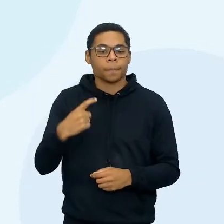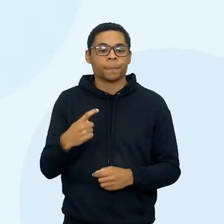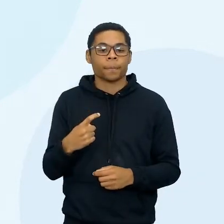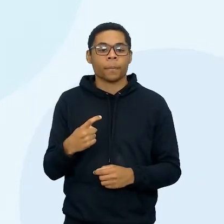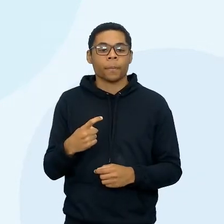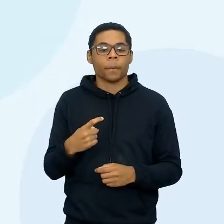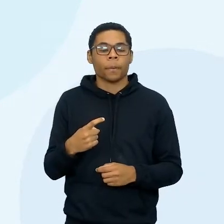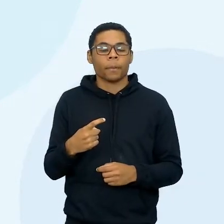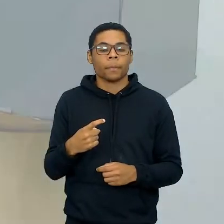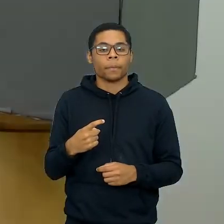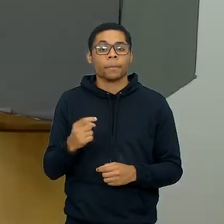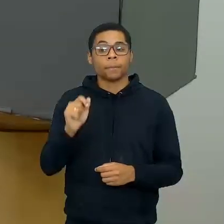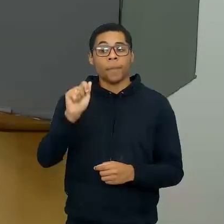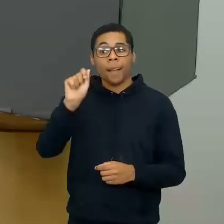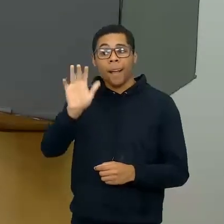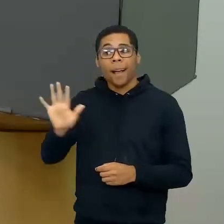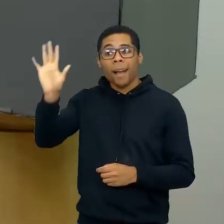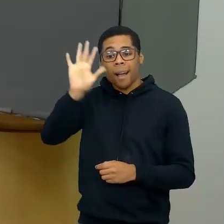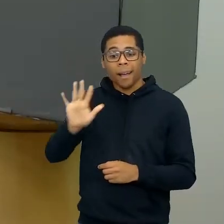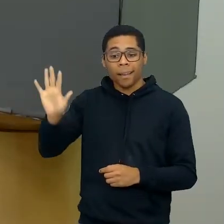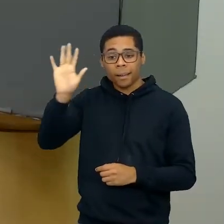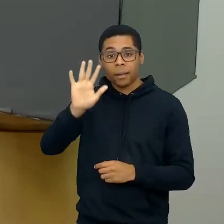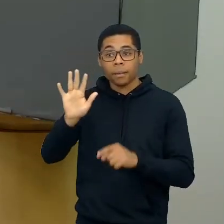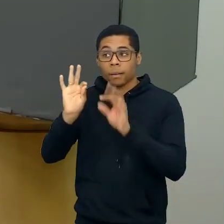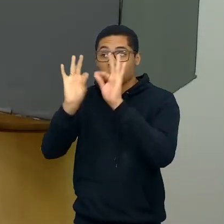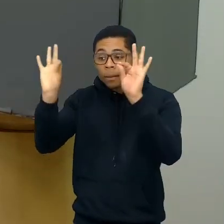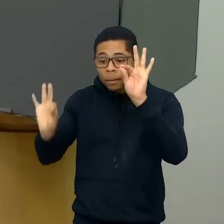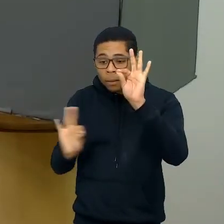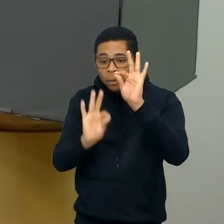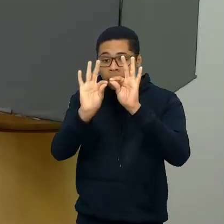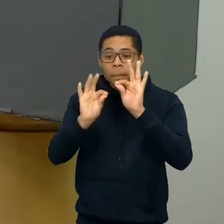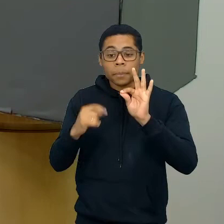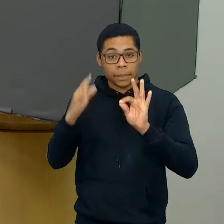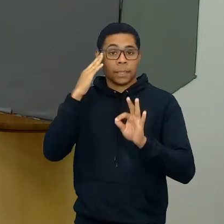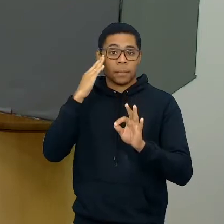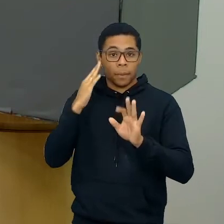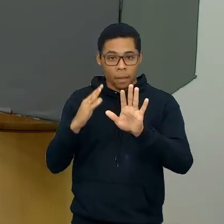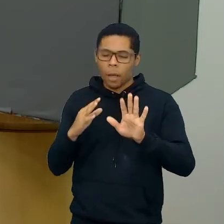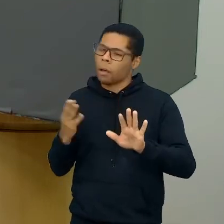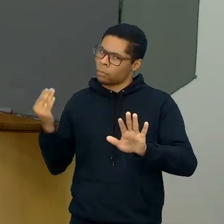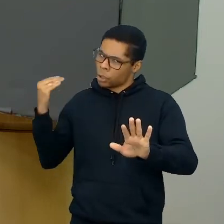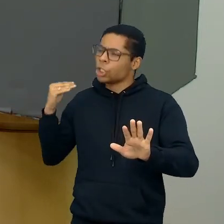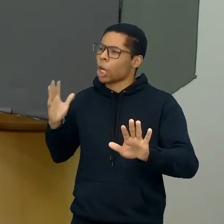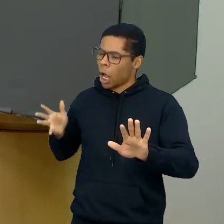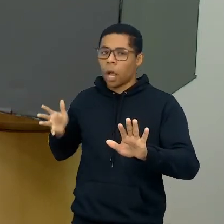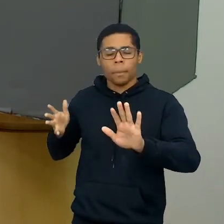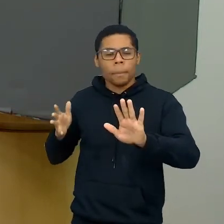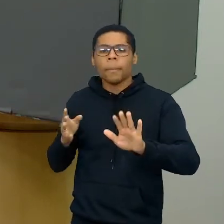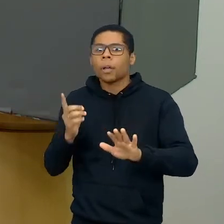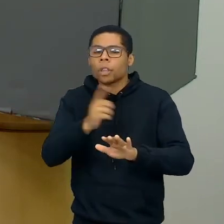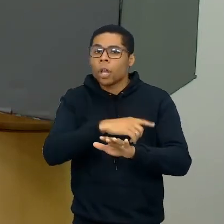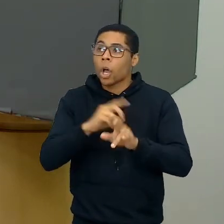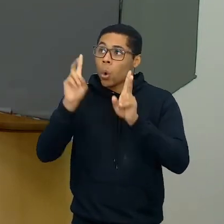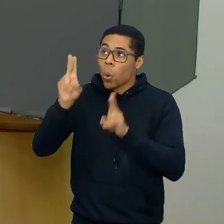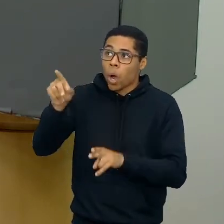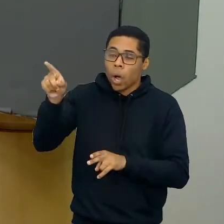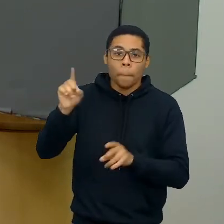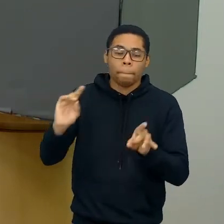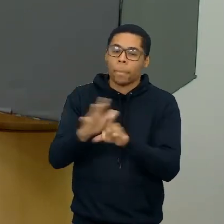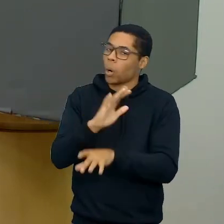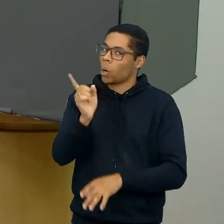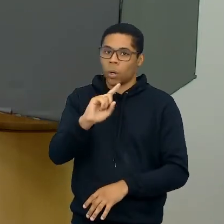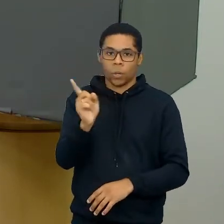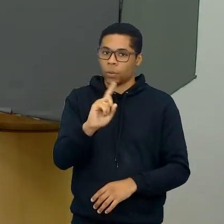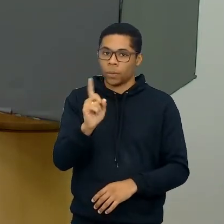a área do nosso protótipo. E a gente já fez algumas vezes, mas eu acho que nunca fizemos com essa medida já do protótipo que eu